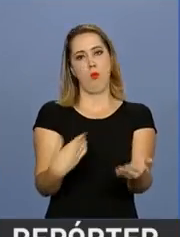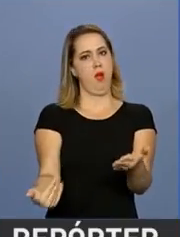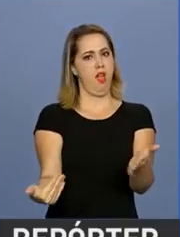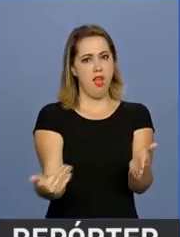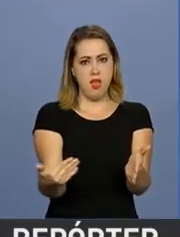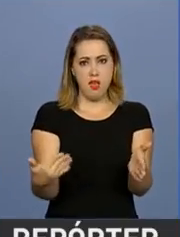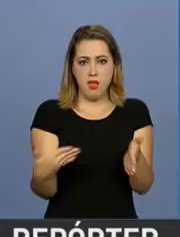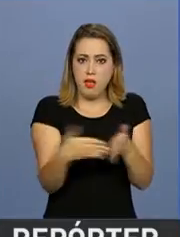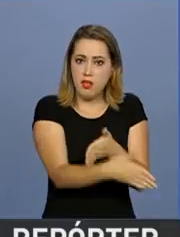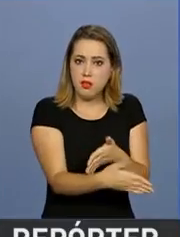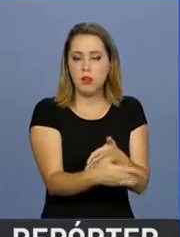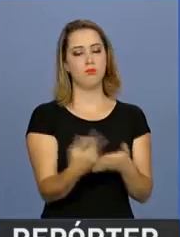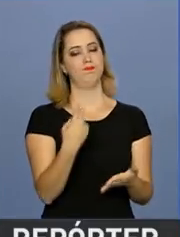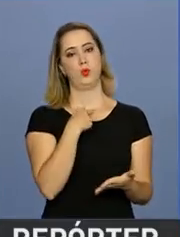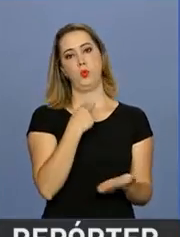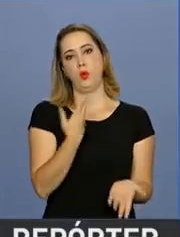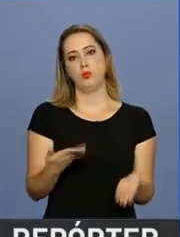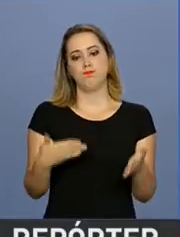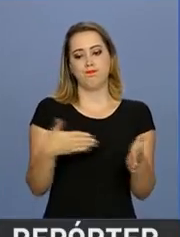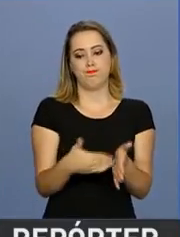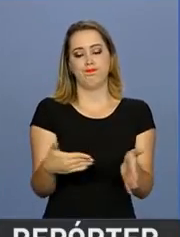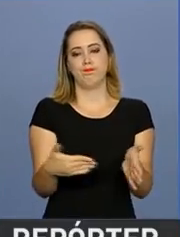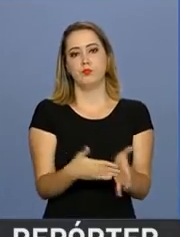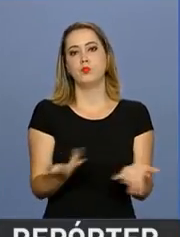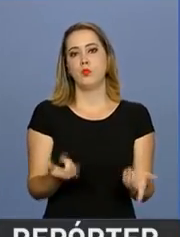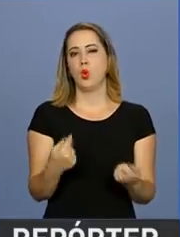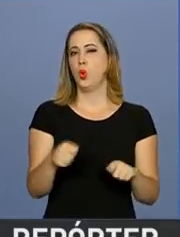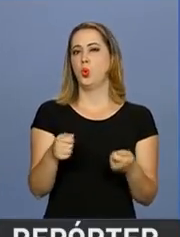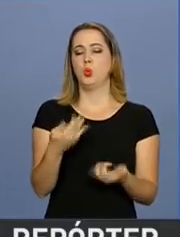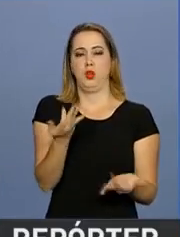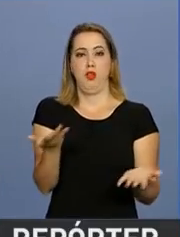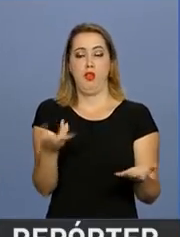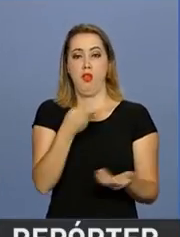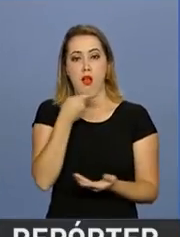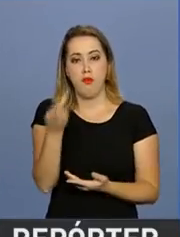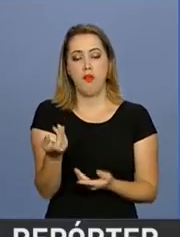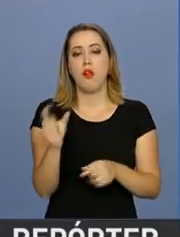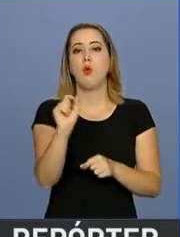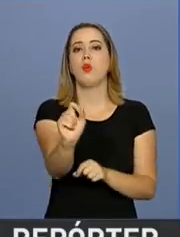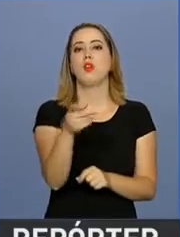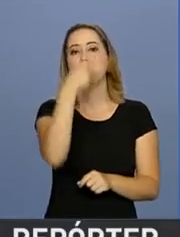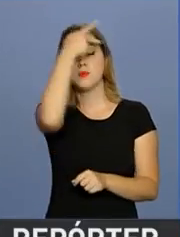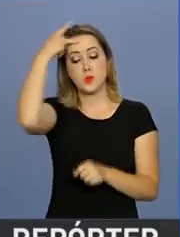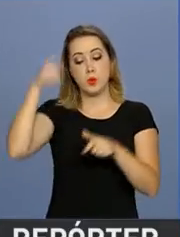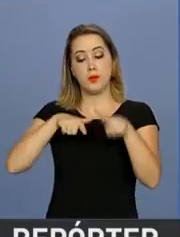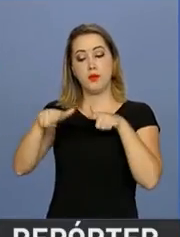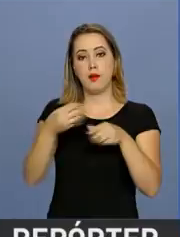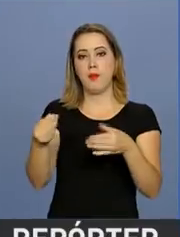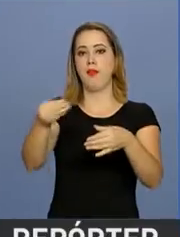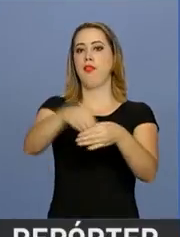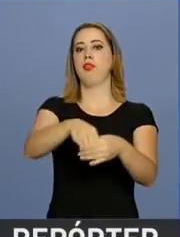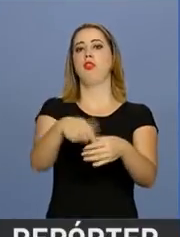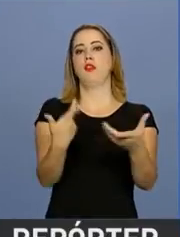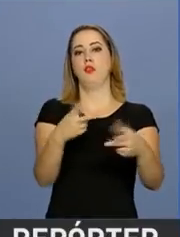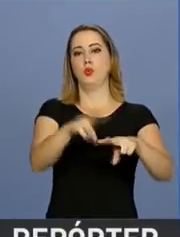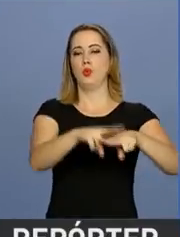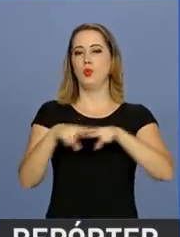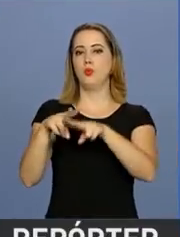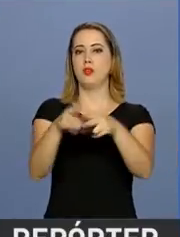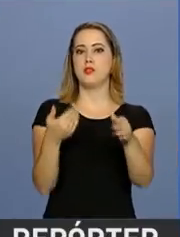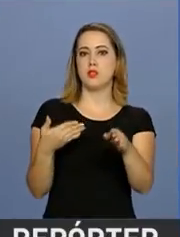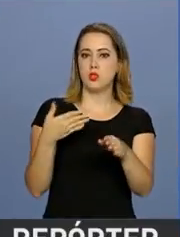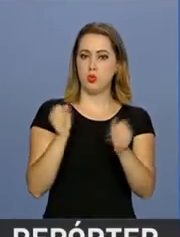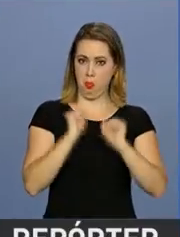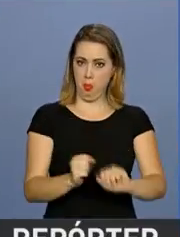desculpa daqueles que atuarem nesses novos presídios para a entrada de arma para a entrada